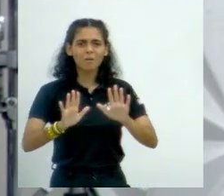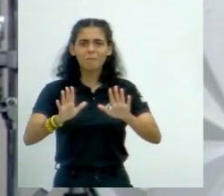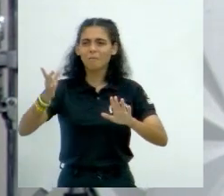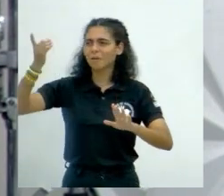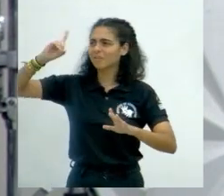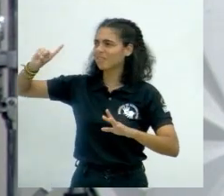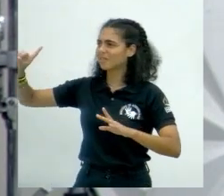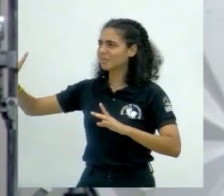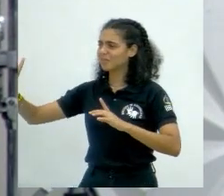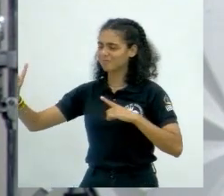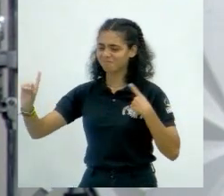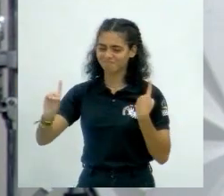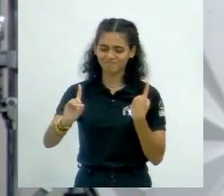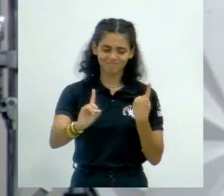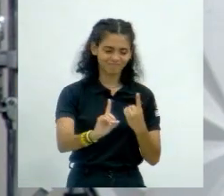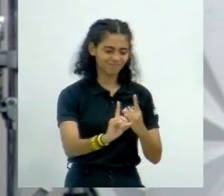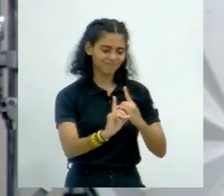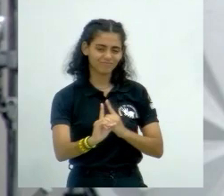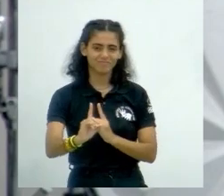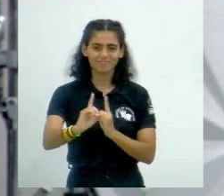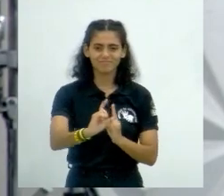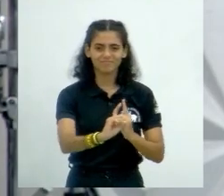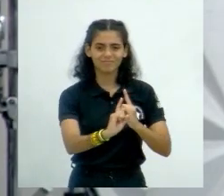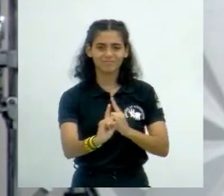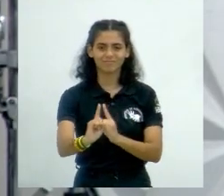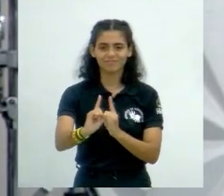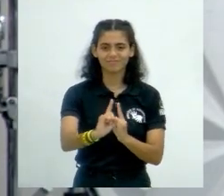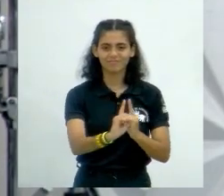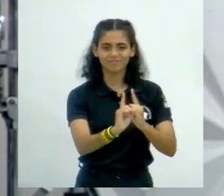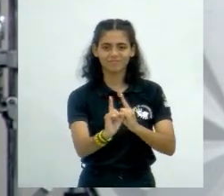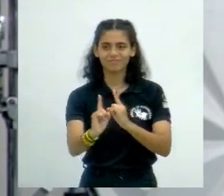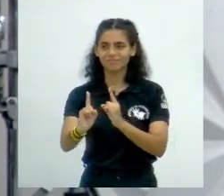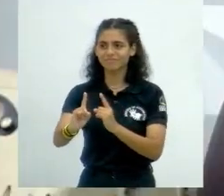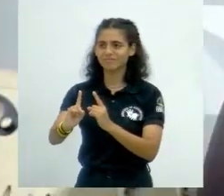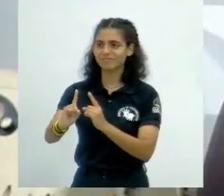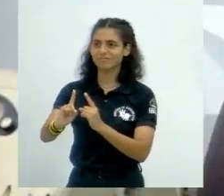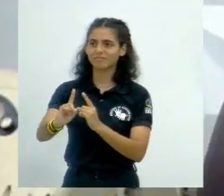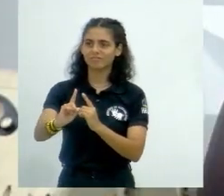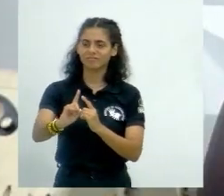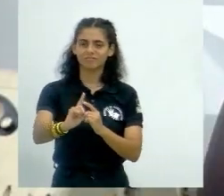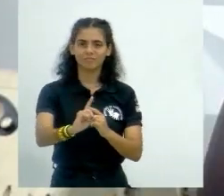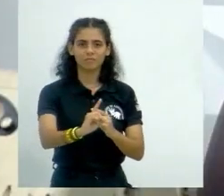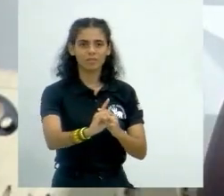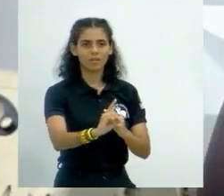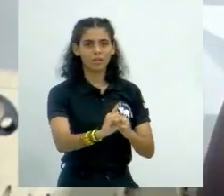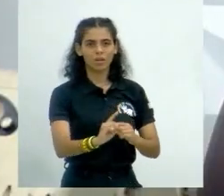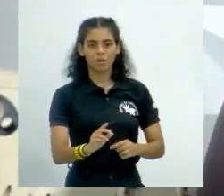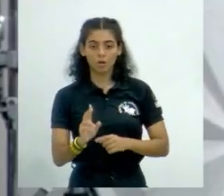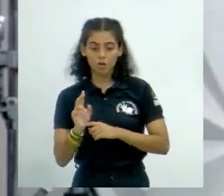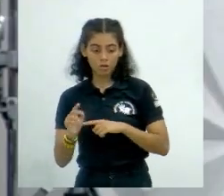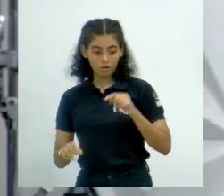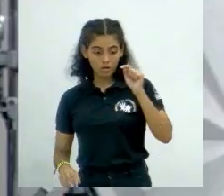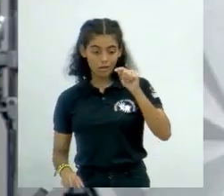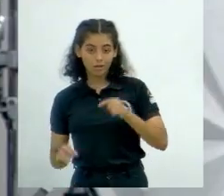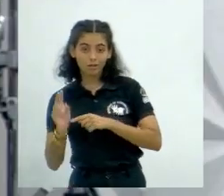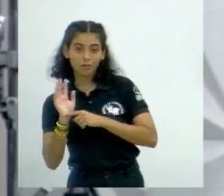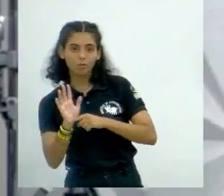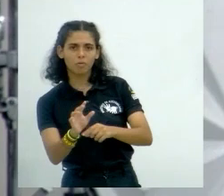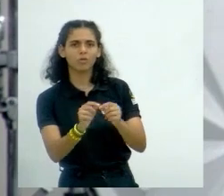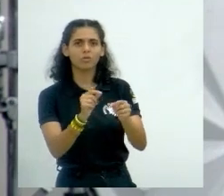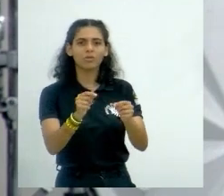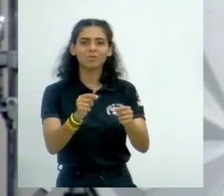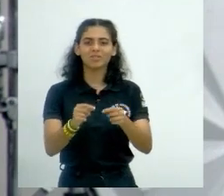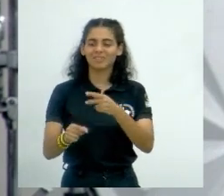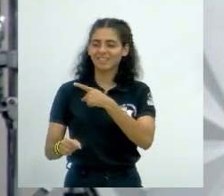direção. Isso é um paralelo para saúde para o corpo e vigor para os ossos. Ou seja, uma vez que a